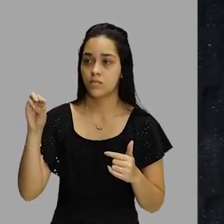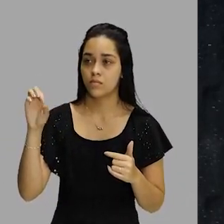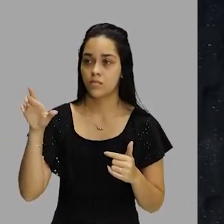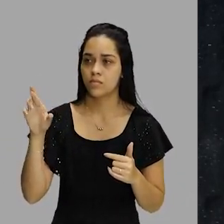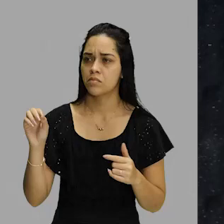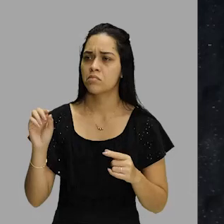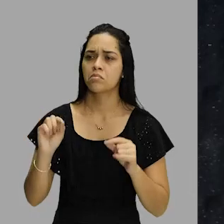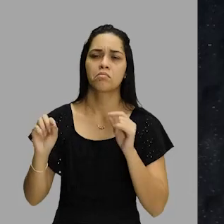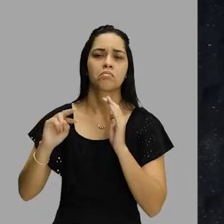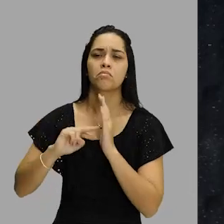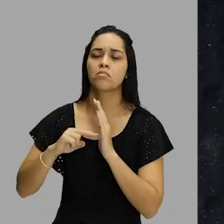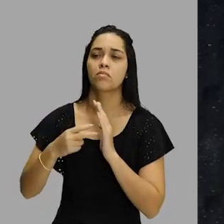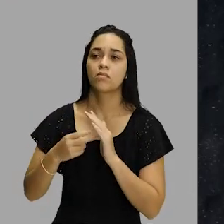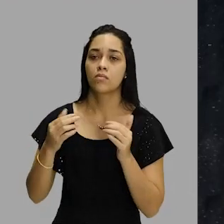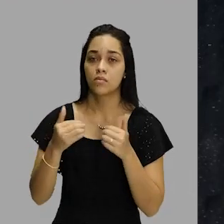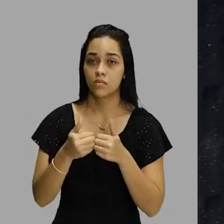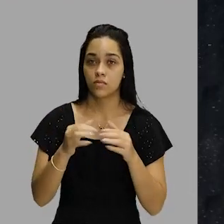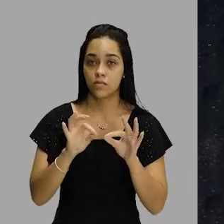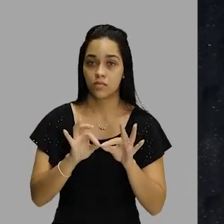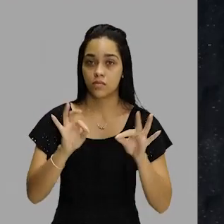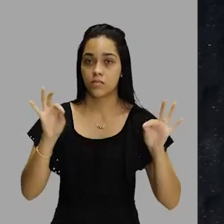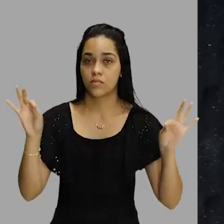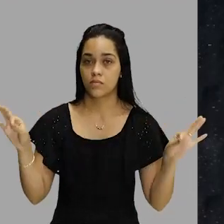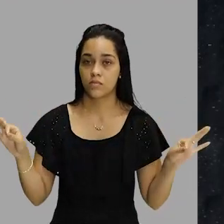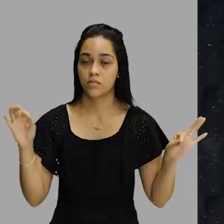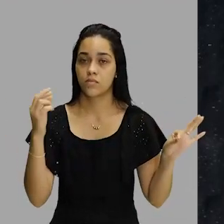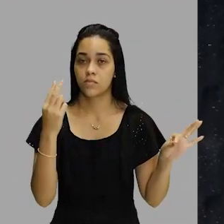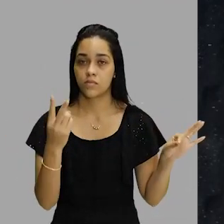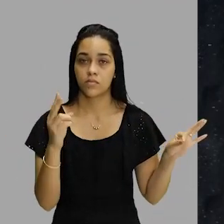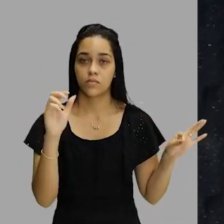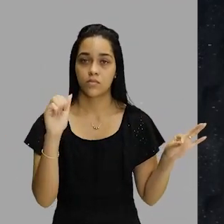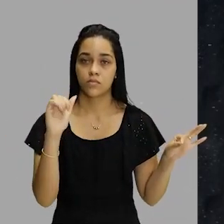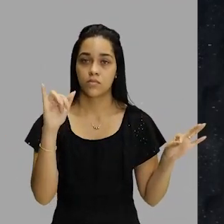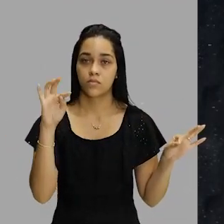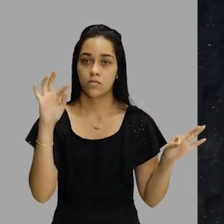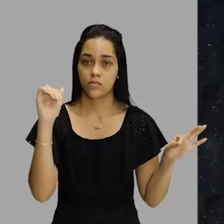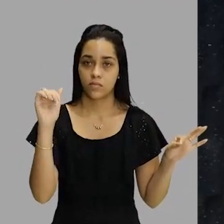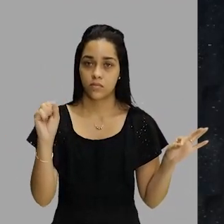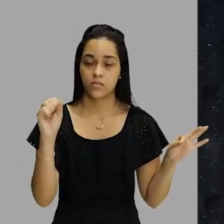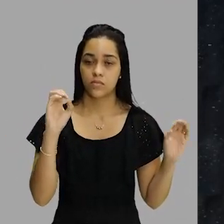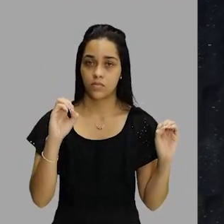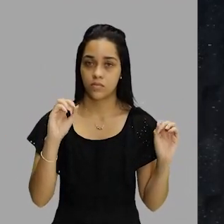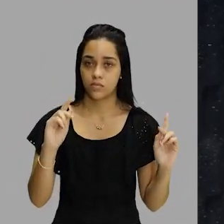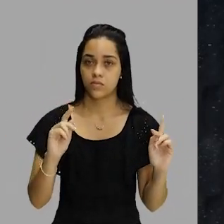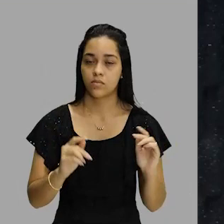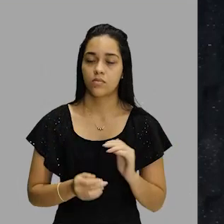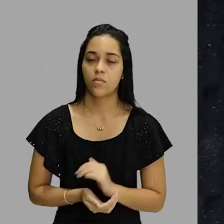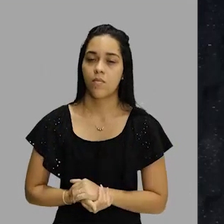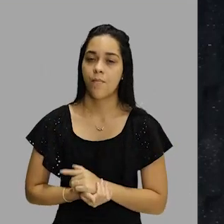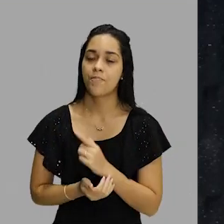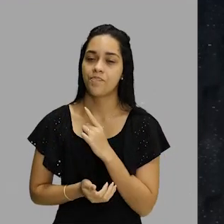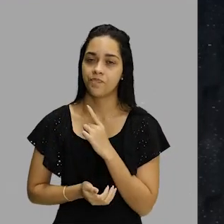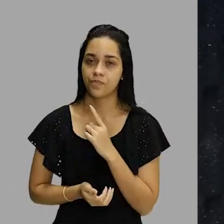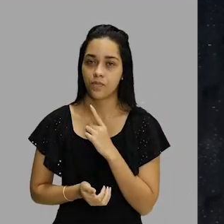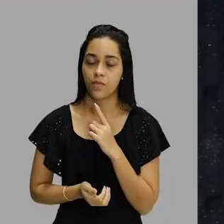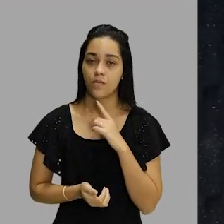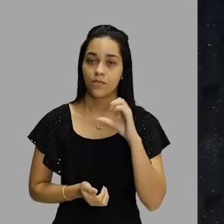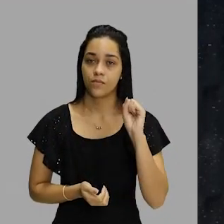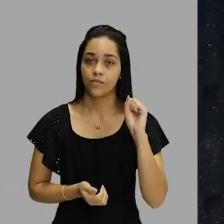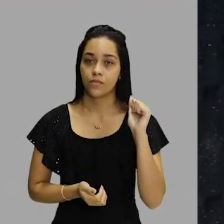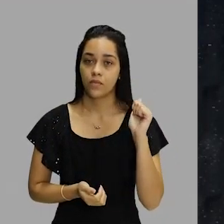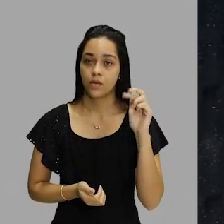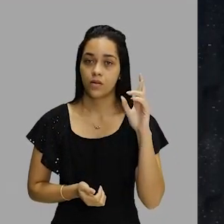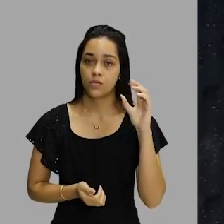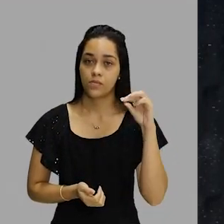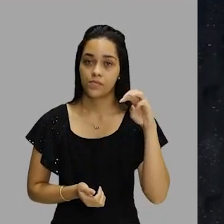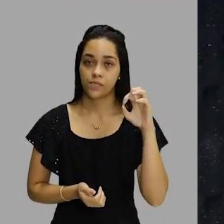é sarcômero? É a distância entre as duas actinas. Tá? Entre as duas actinas nós temos ali o sarcômero.